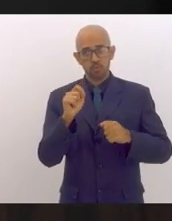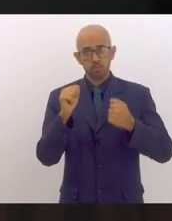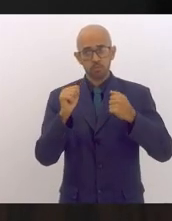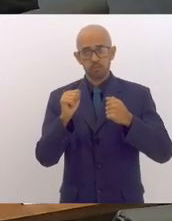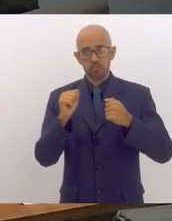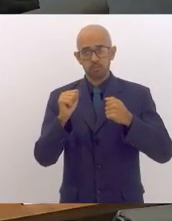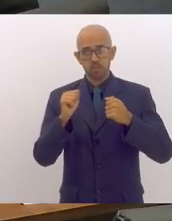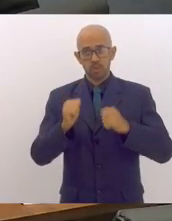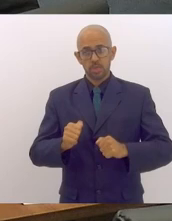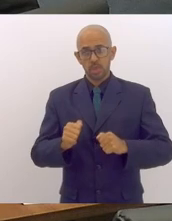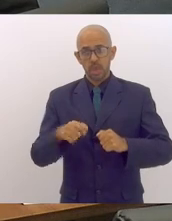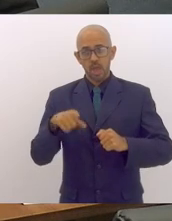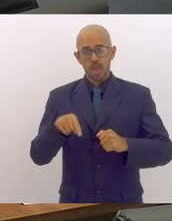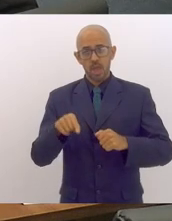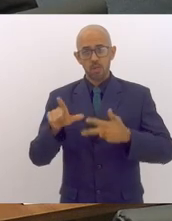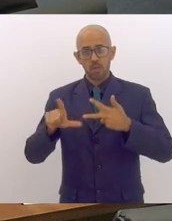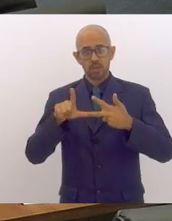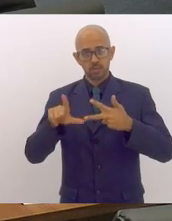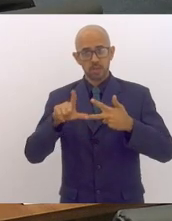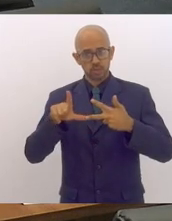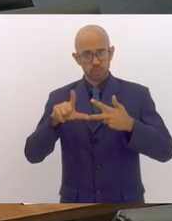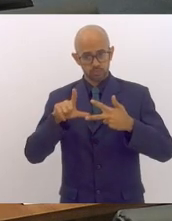Assembleia.